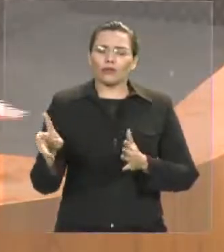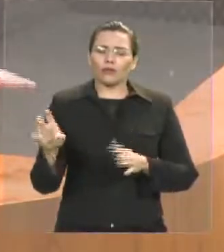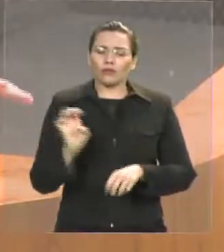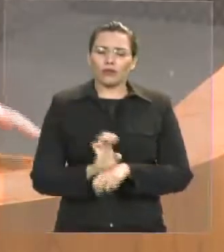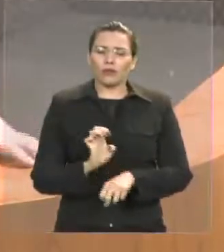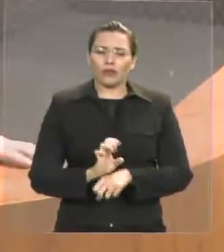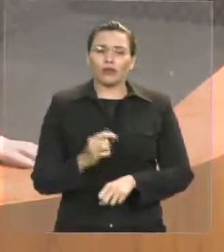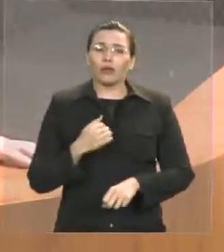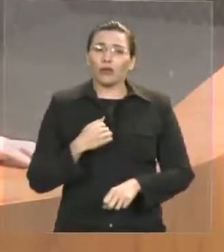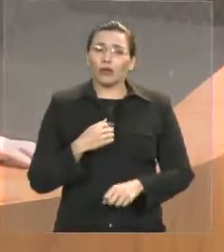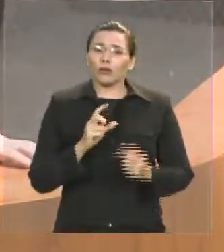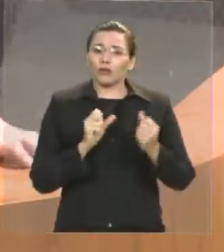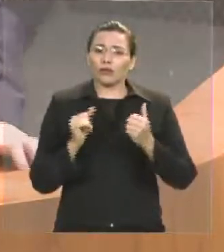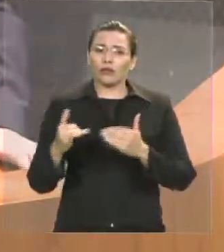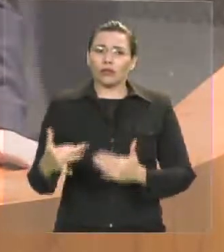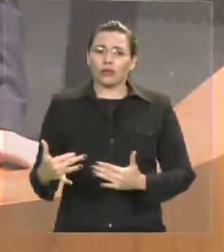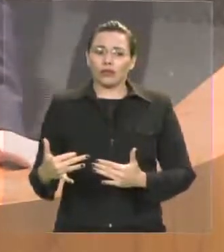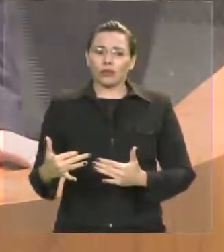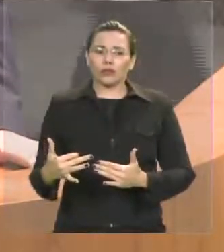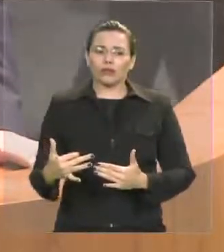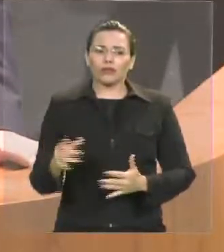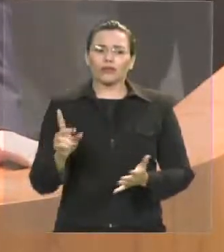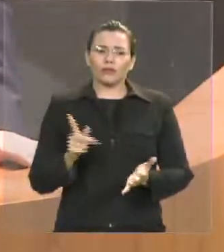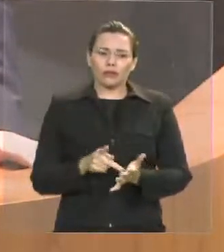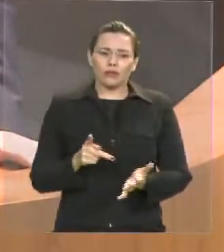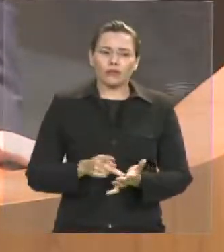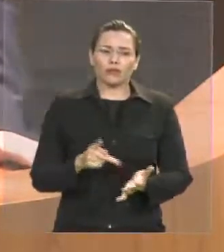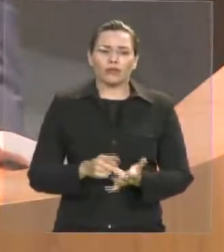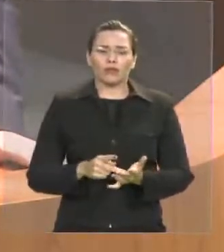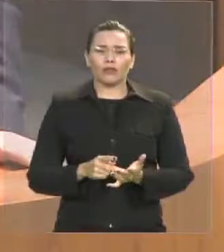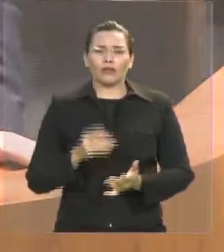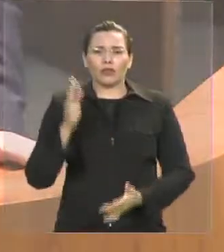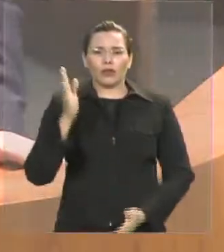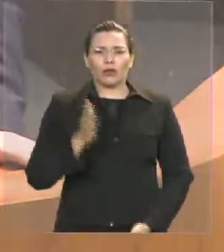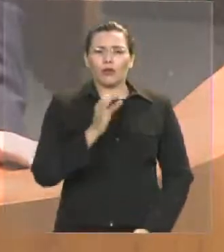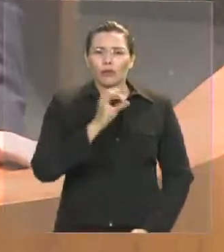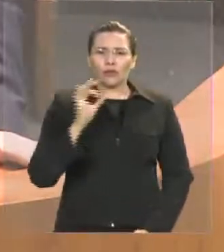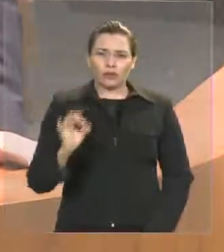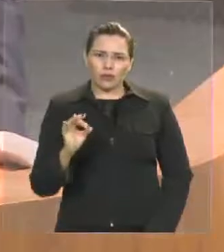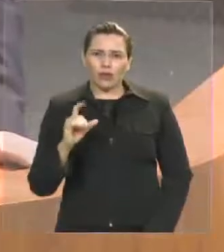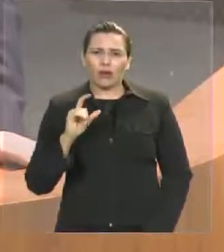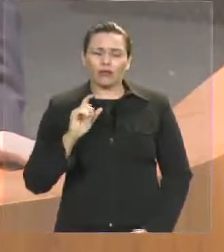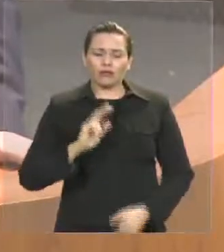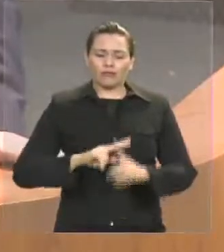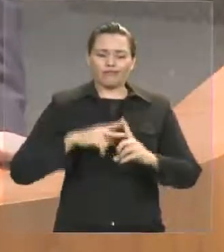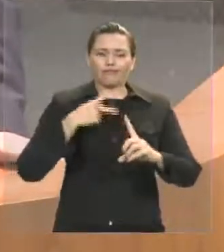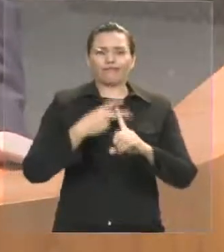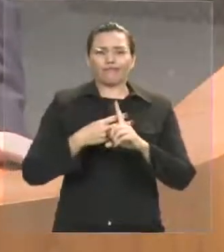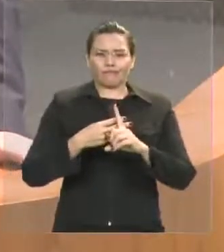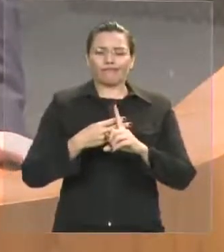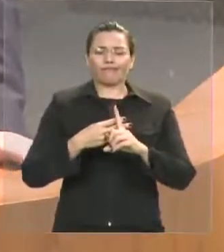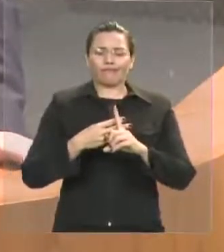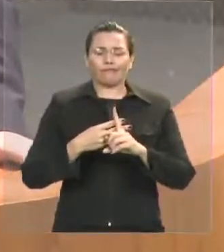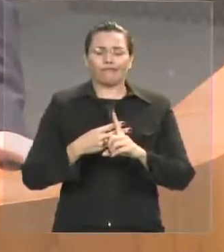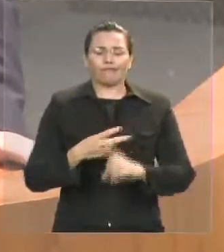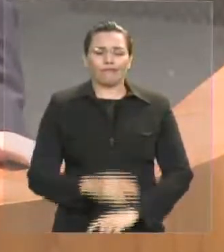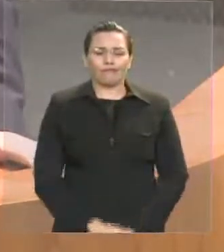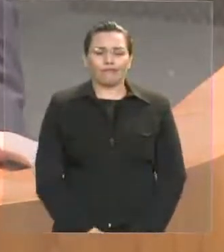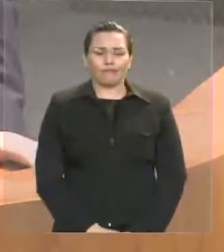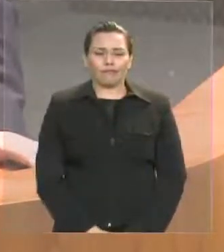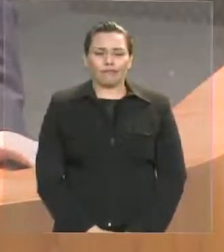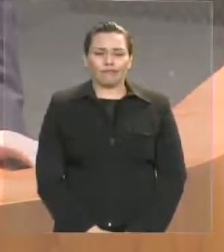são responsáveis por isso. Realmente, o percentual foi aumentado. E foi aumentado por quê? Senhoras e